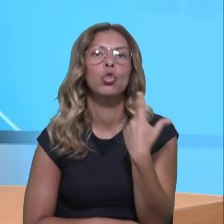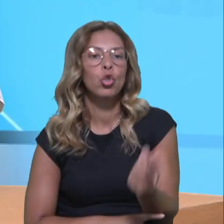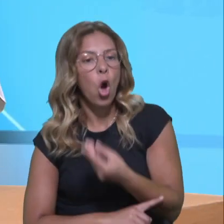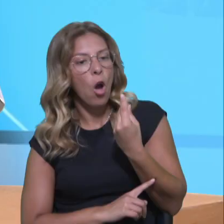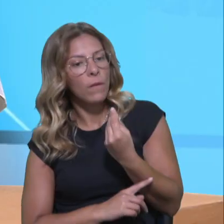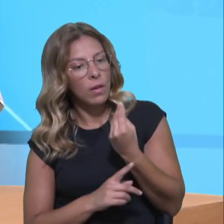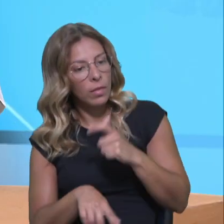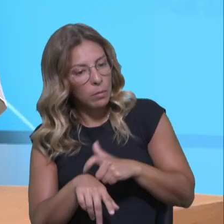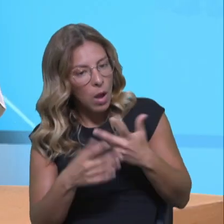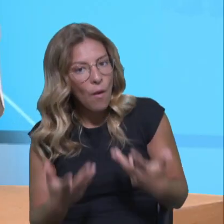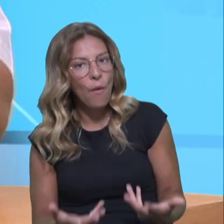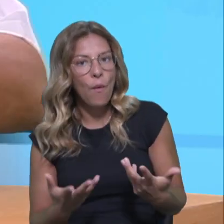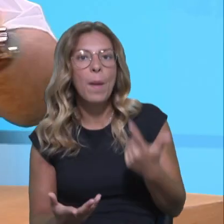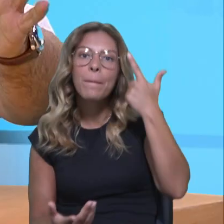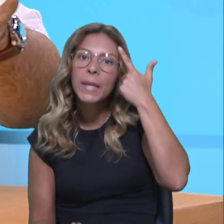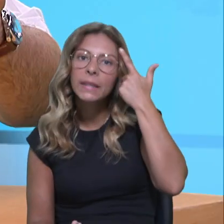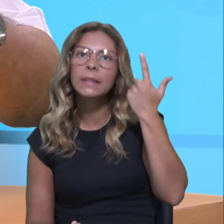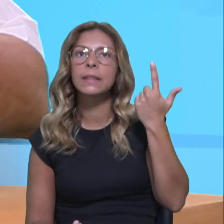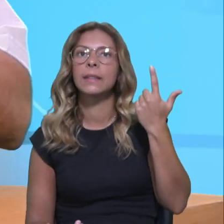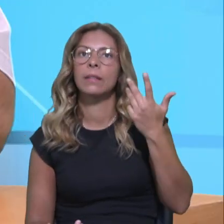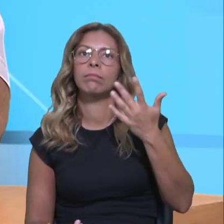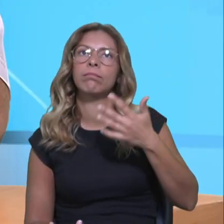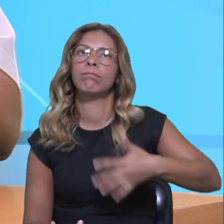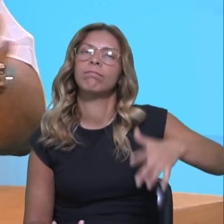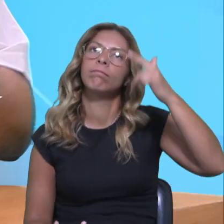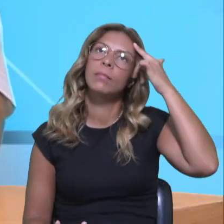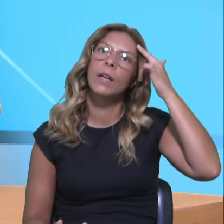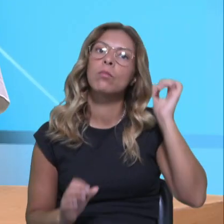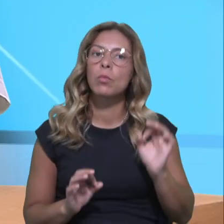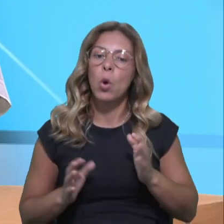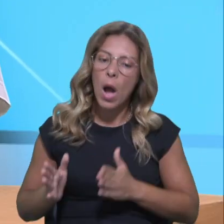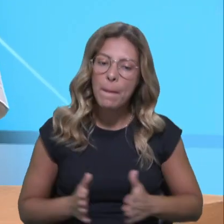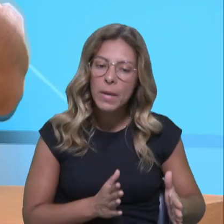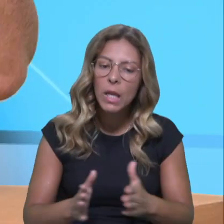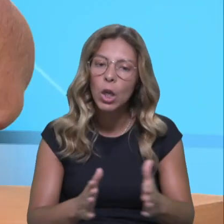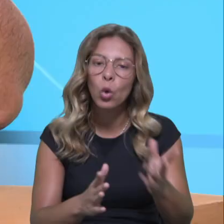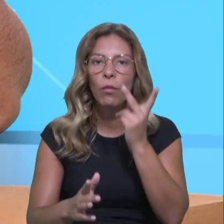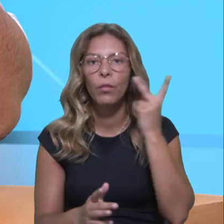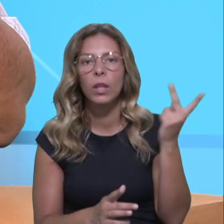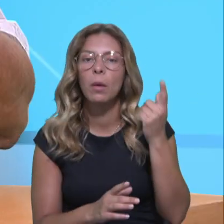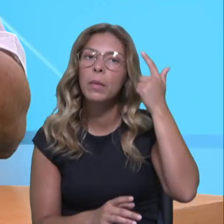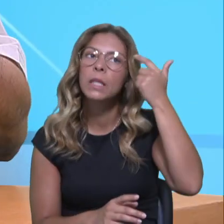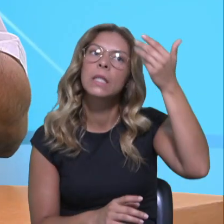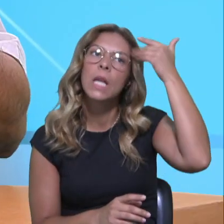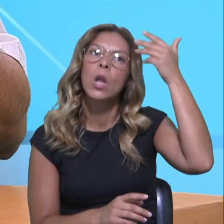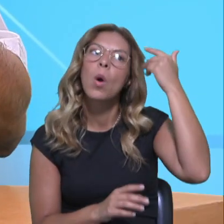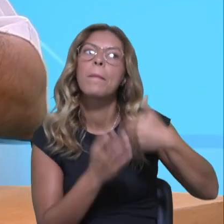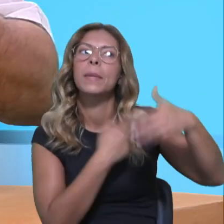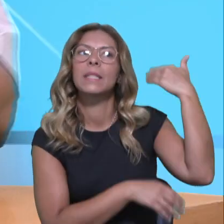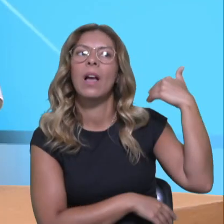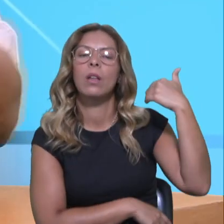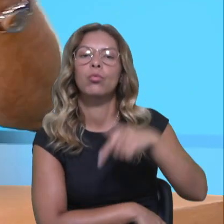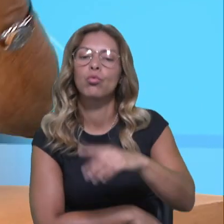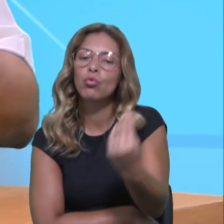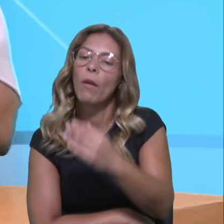dizer, não podemos pensar, fazer um hiato no percurso da nossa vida, achar que os idosos são o passado e que os jovens são o futuro. Não, é